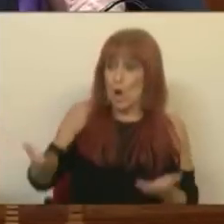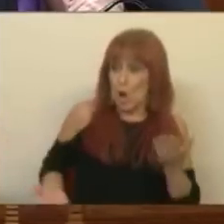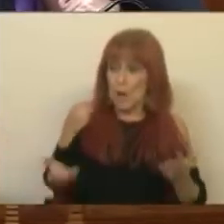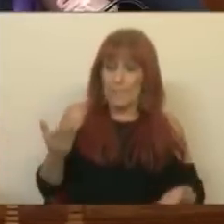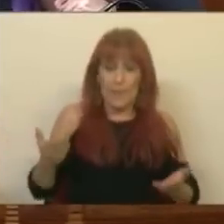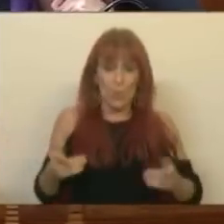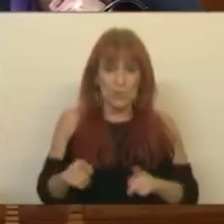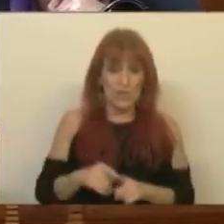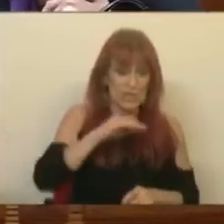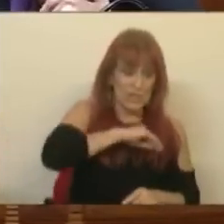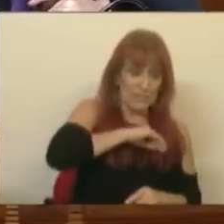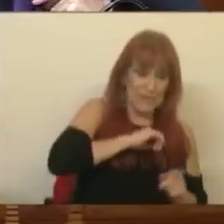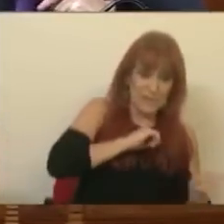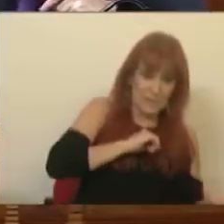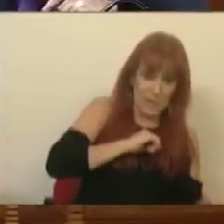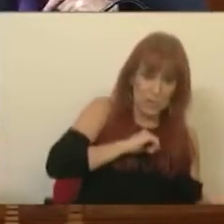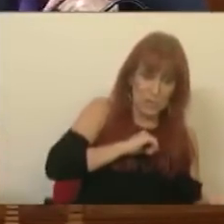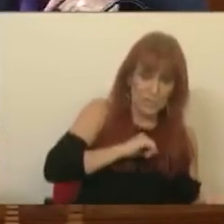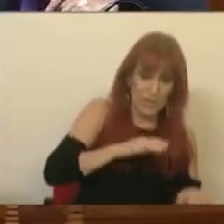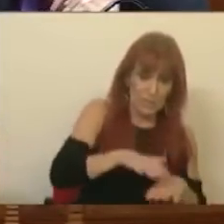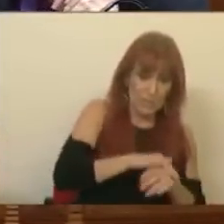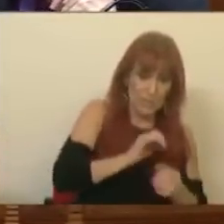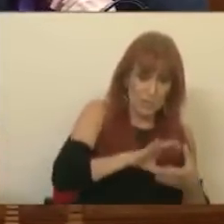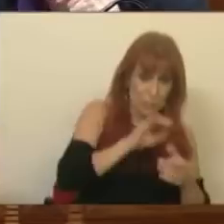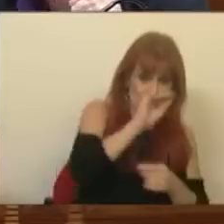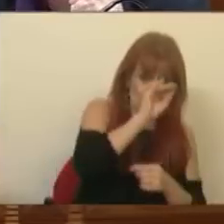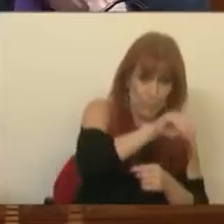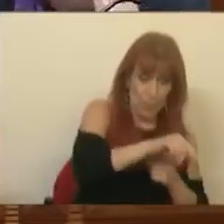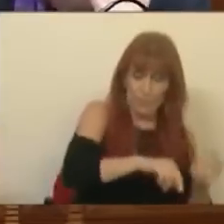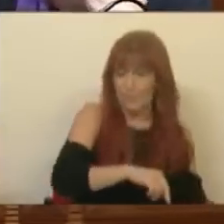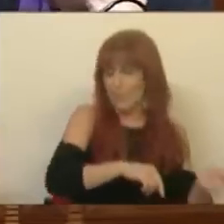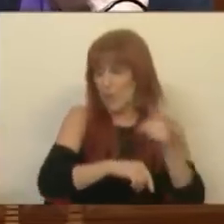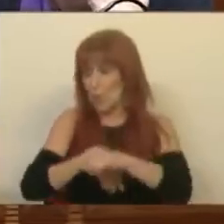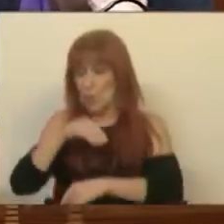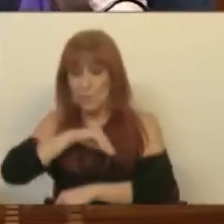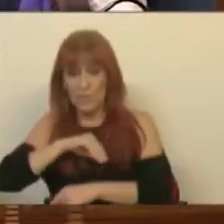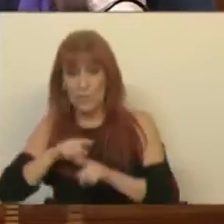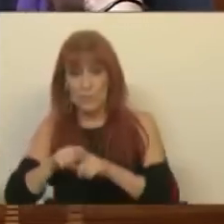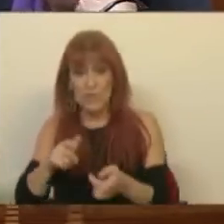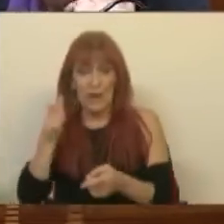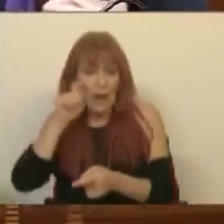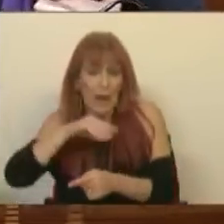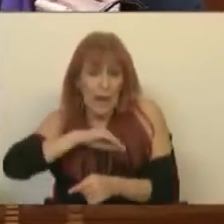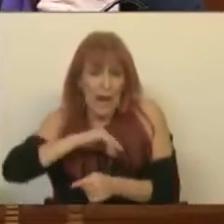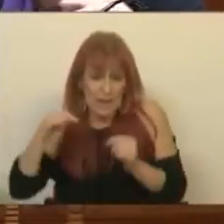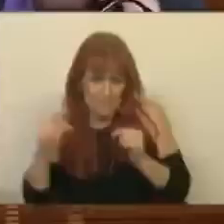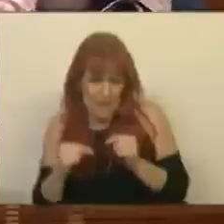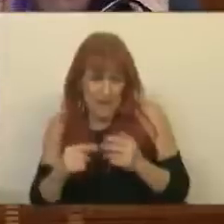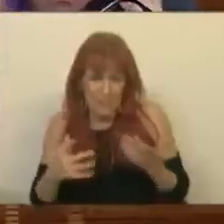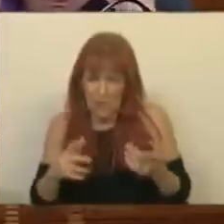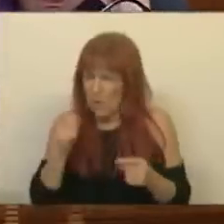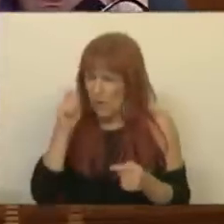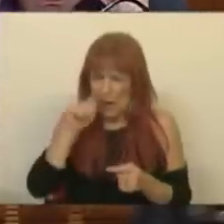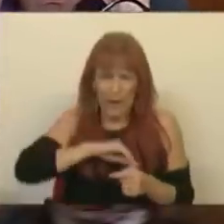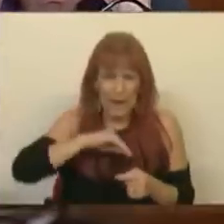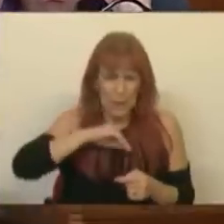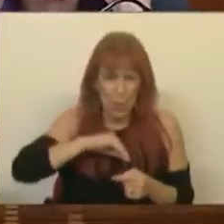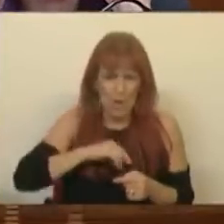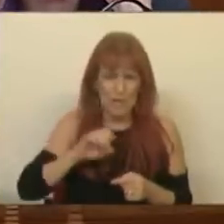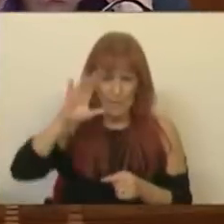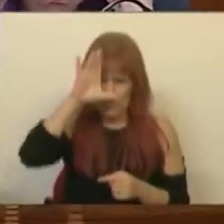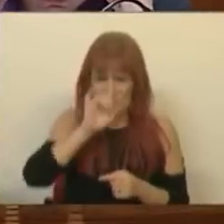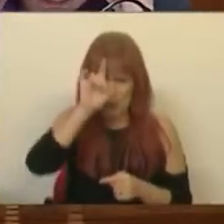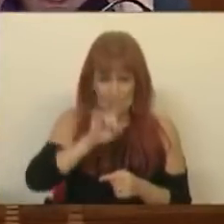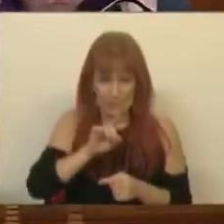esse vencimento do amortecedor da caixa de depósitos com o vencimento seja de quem ganha um salário mínimo ou quem ganha o ordenado